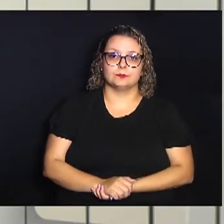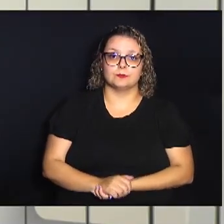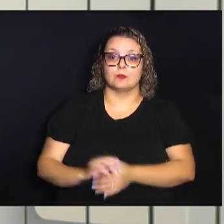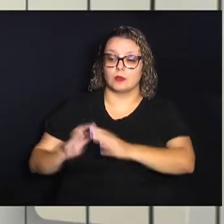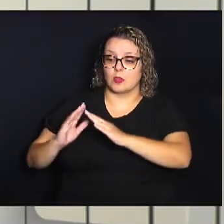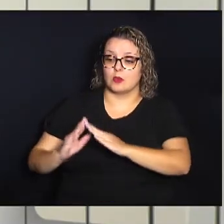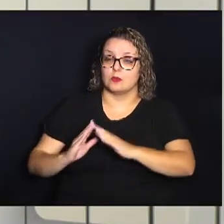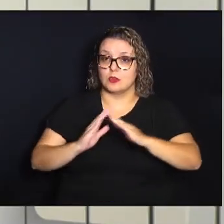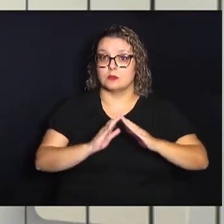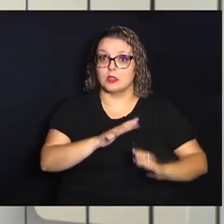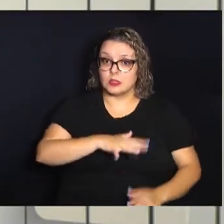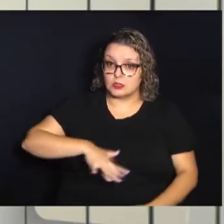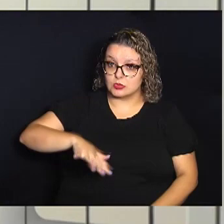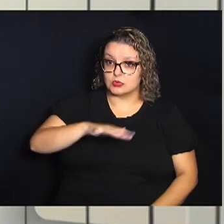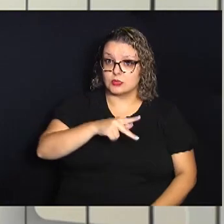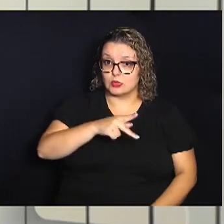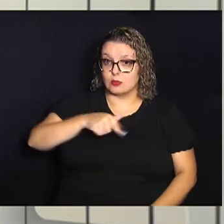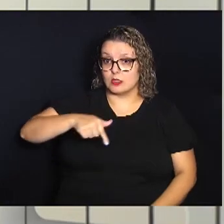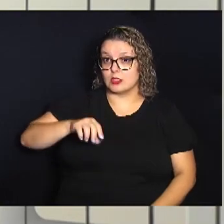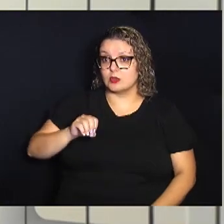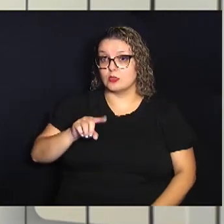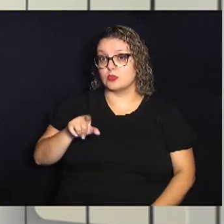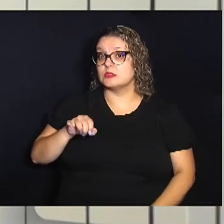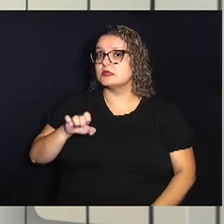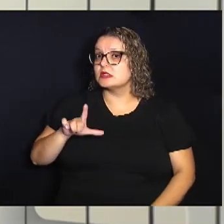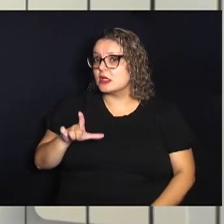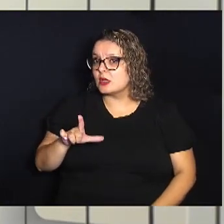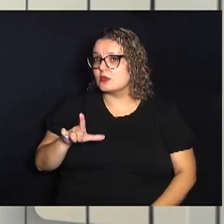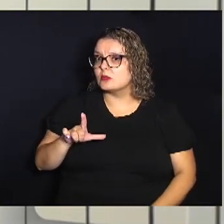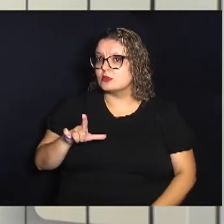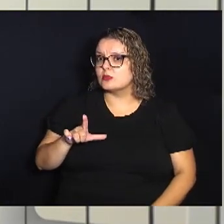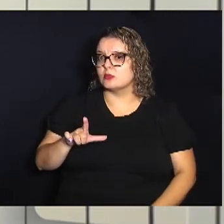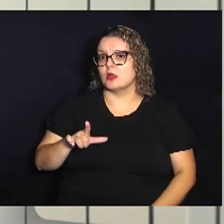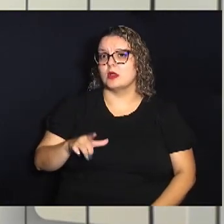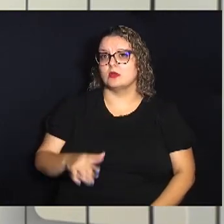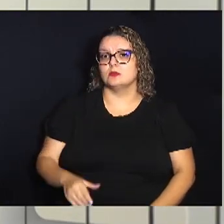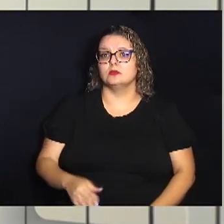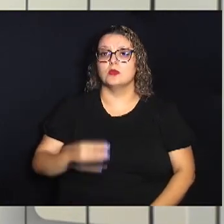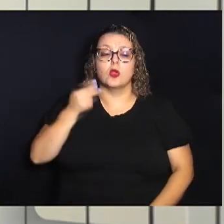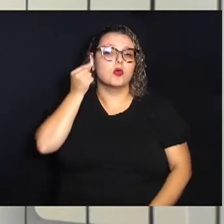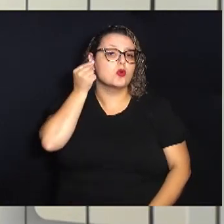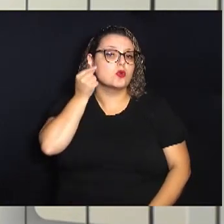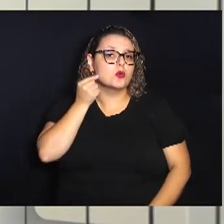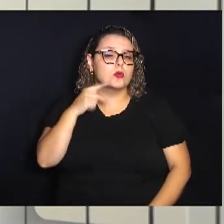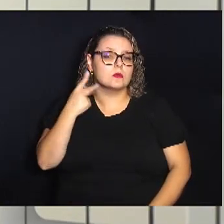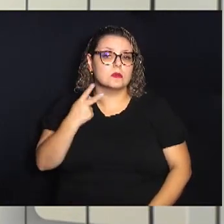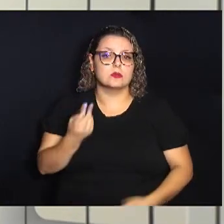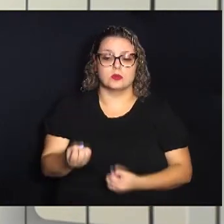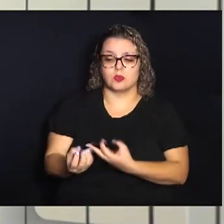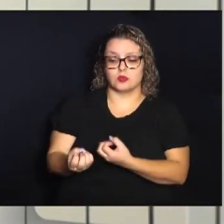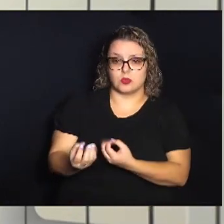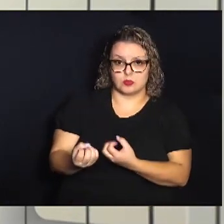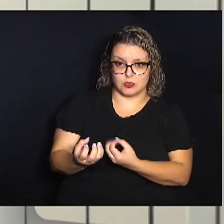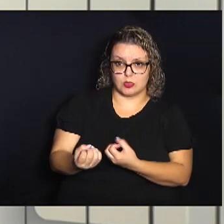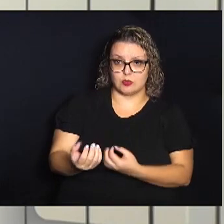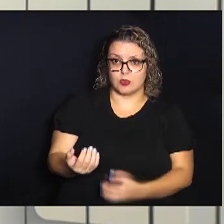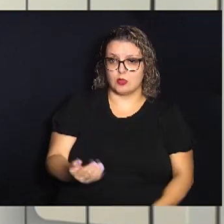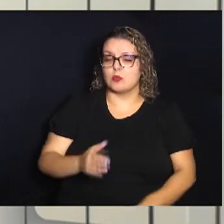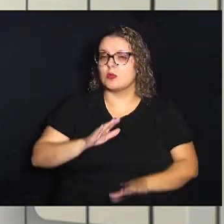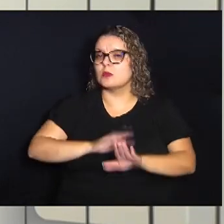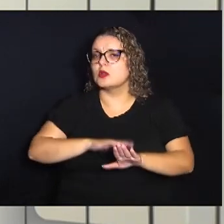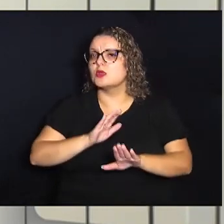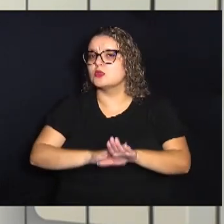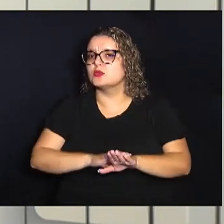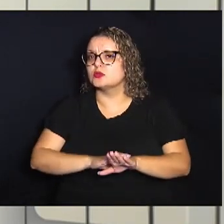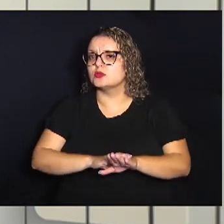Moradores da região do Parque Osiel demandaram ao vereador Marcelo Silva informações sobre o funcionamento